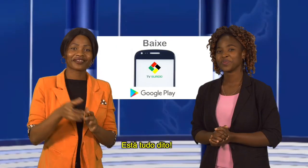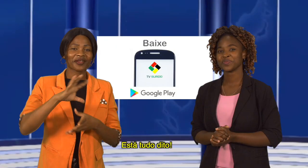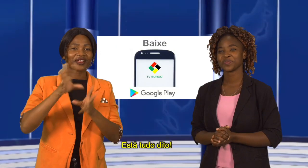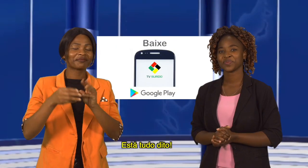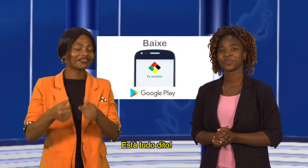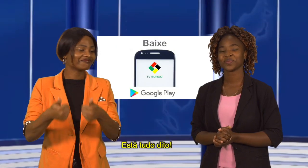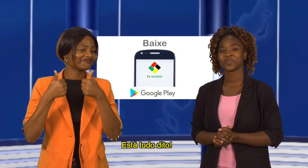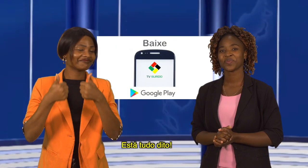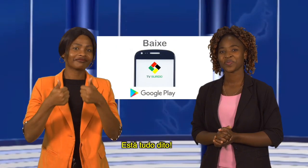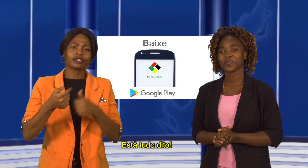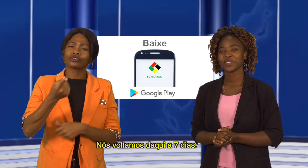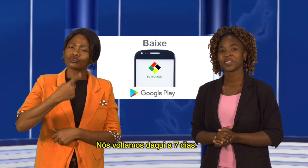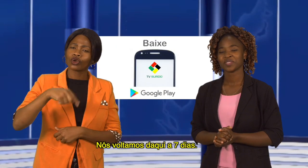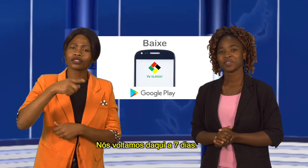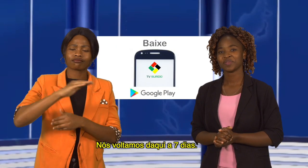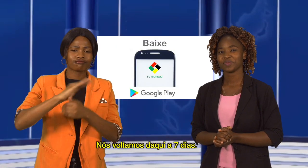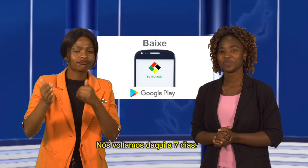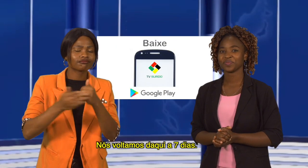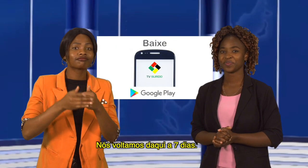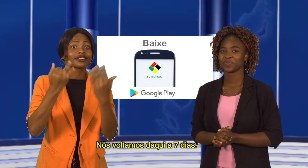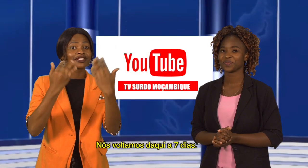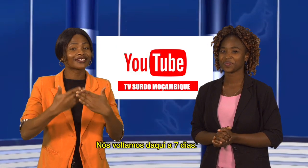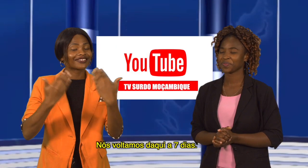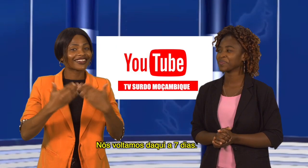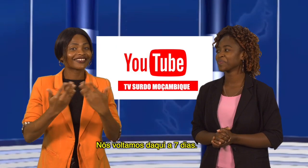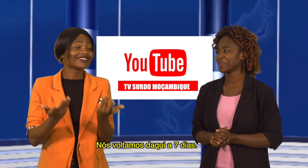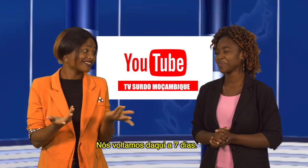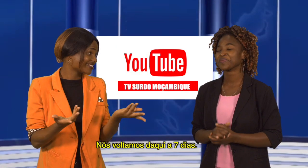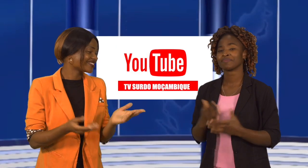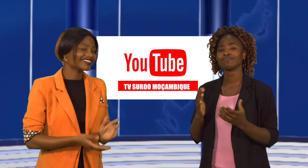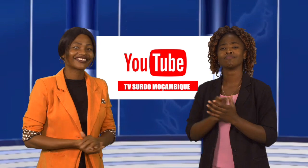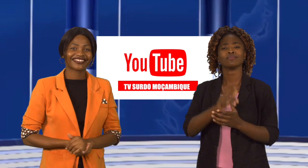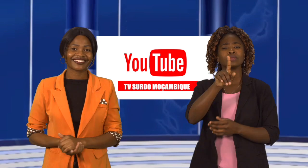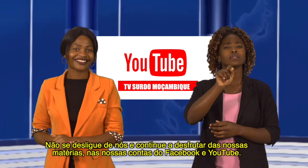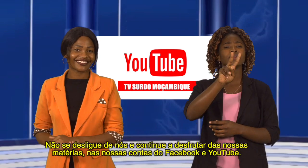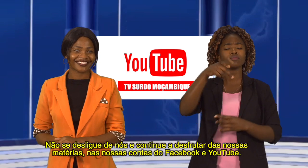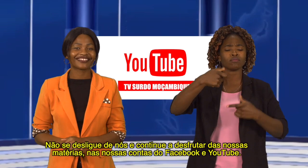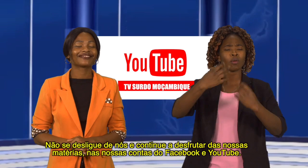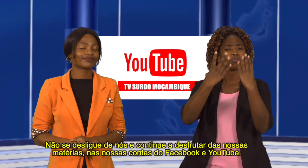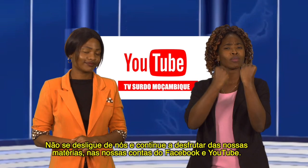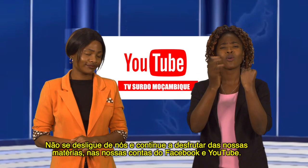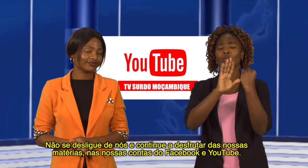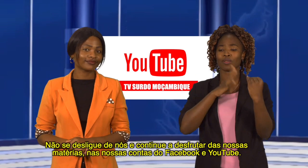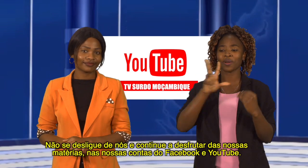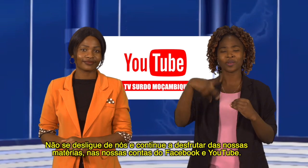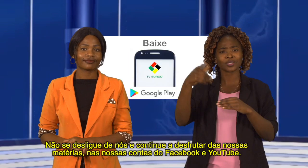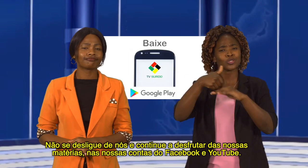programa. Está tudo dito. Nós voltamos daqui a 7 dias. Não se desligue de